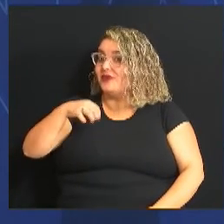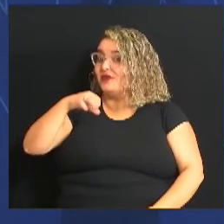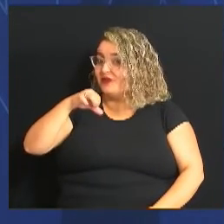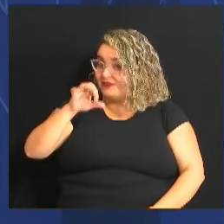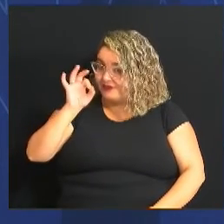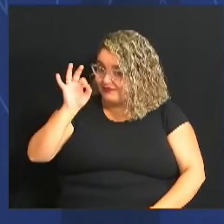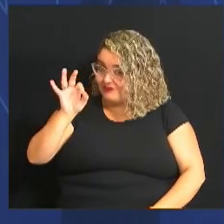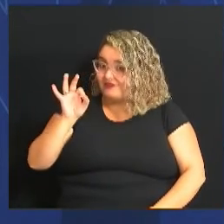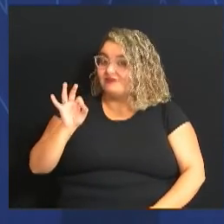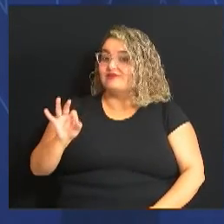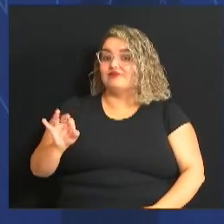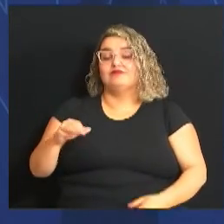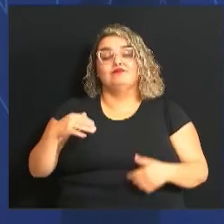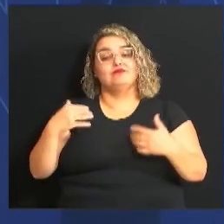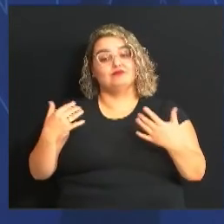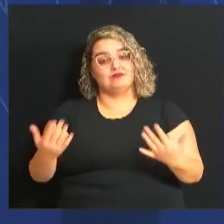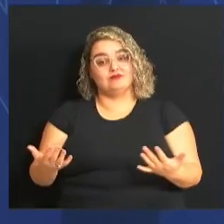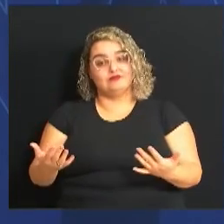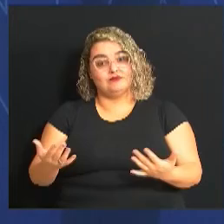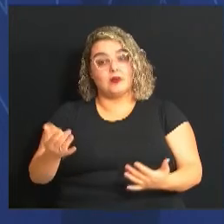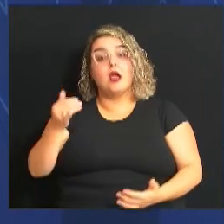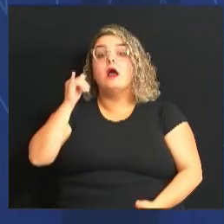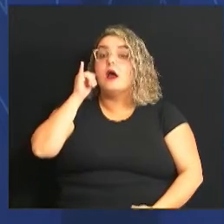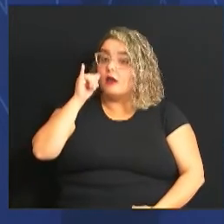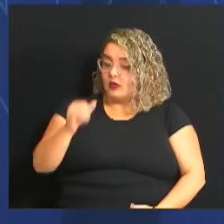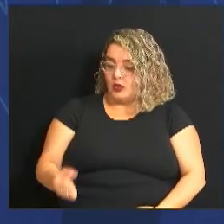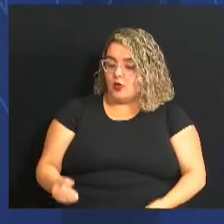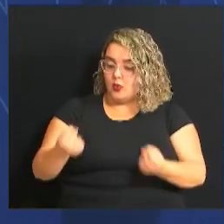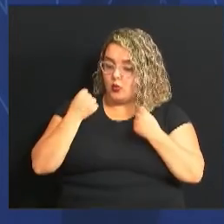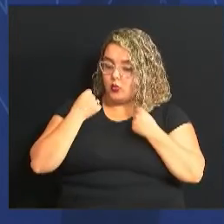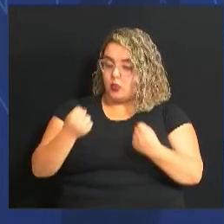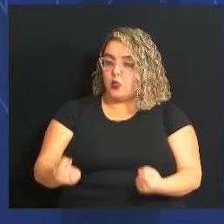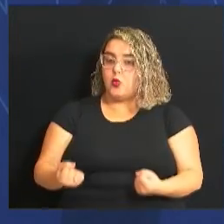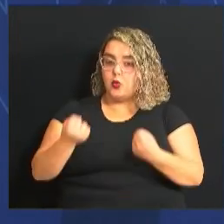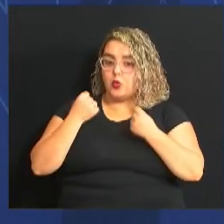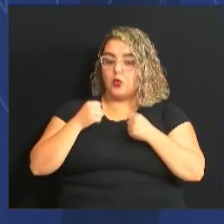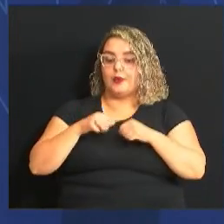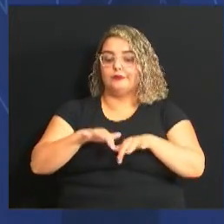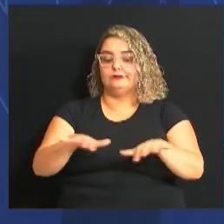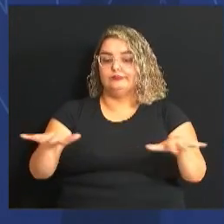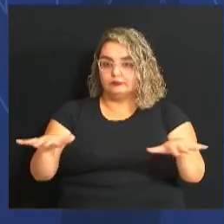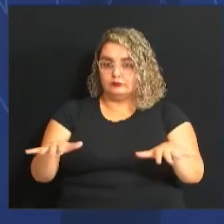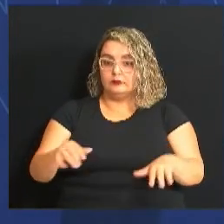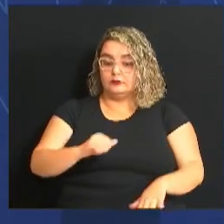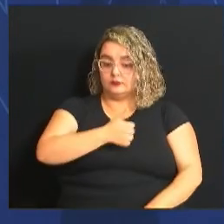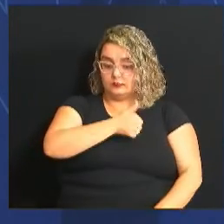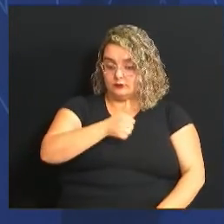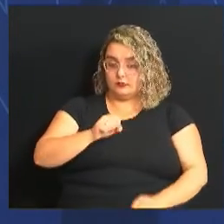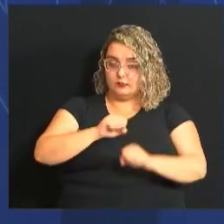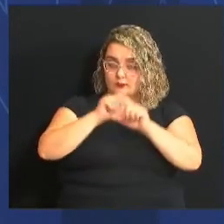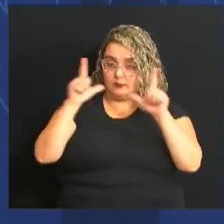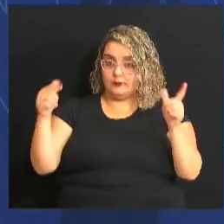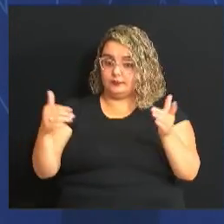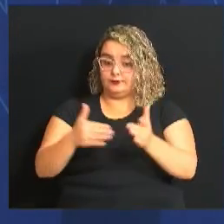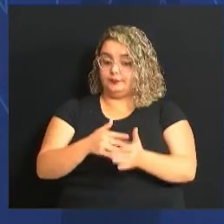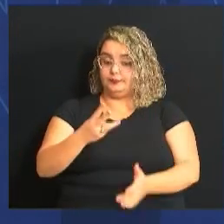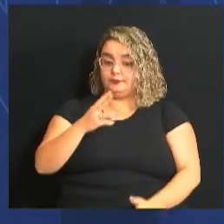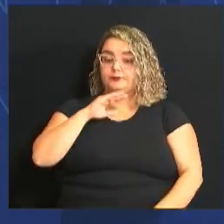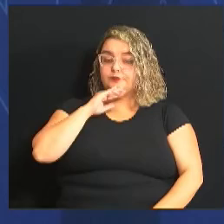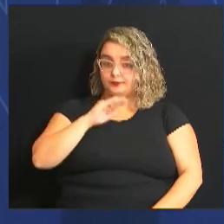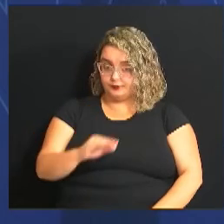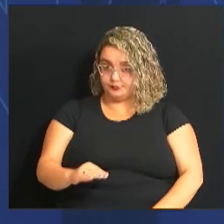29,9%. Então, evite exercícios físicos ao ar livre entre 11 horas da manhã e 3 horas da